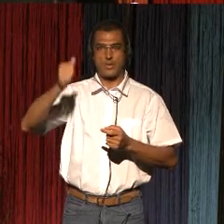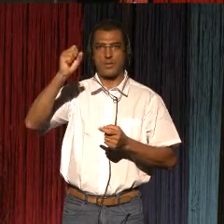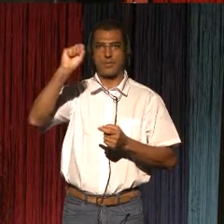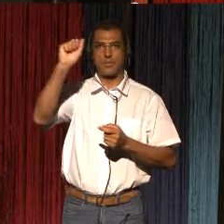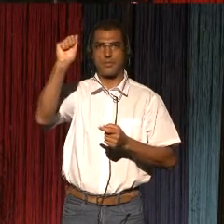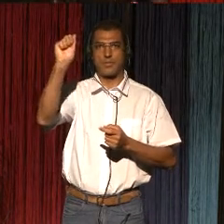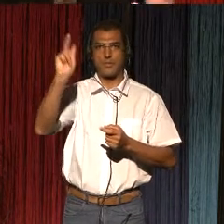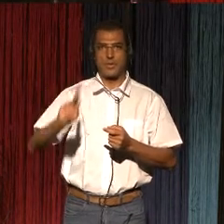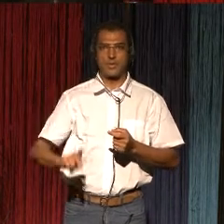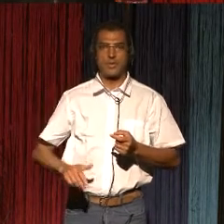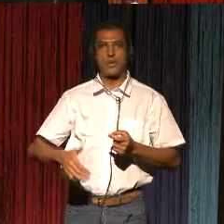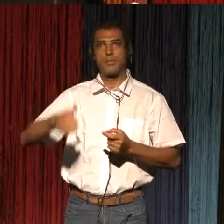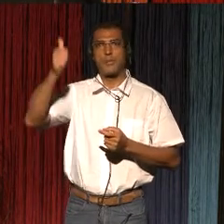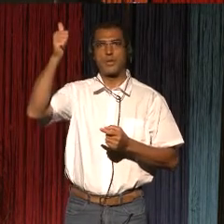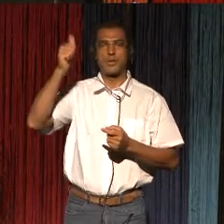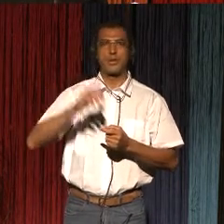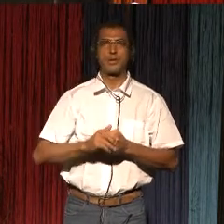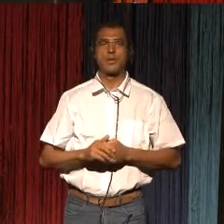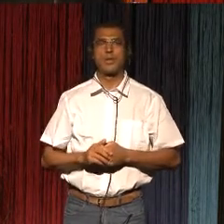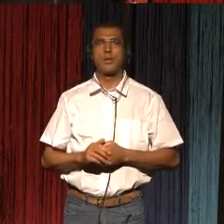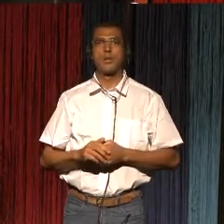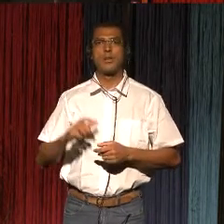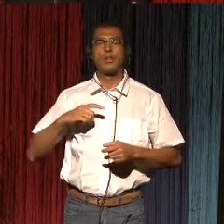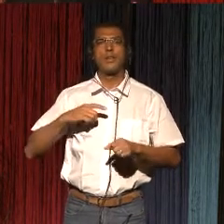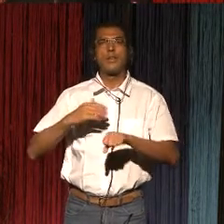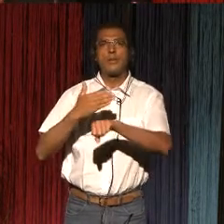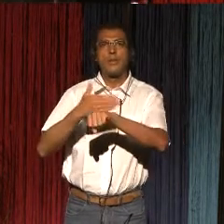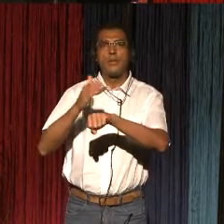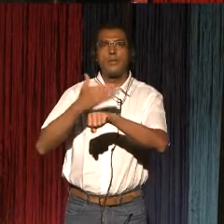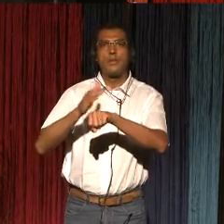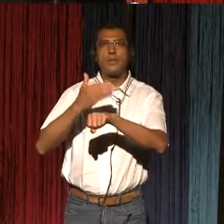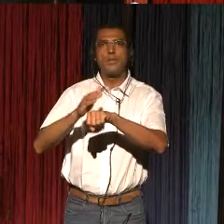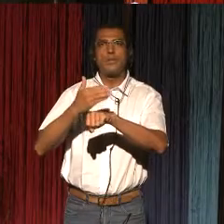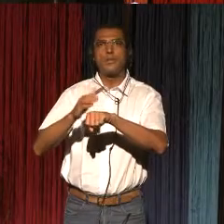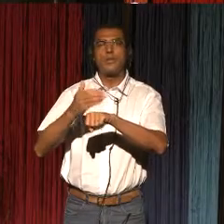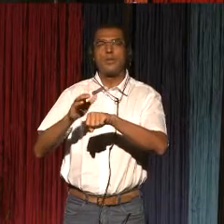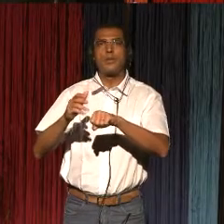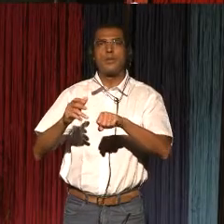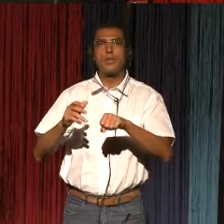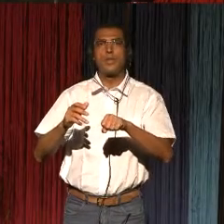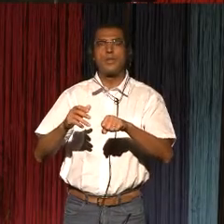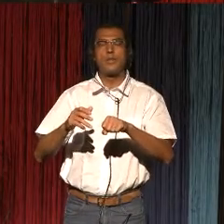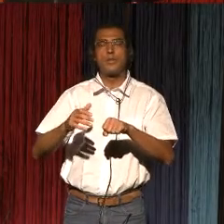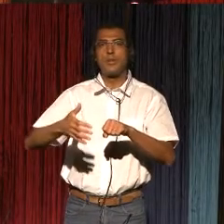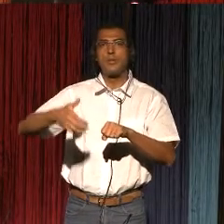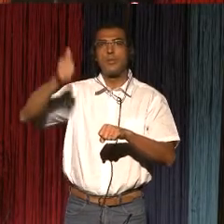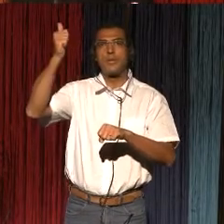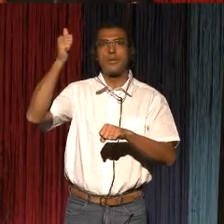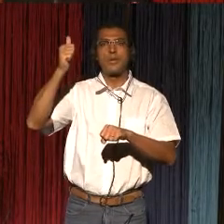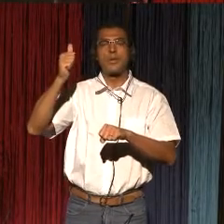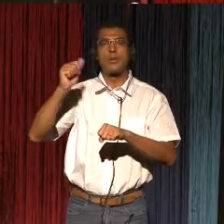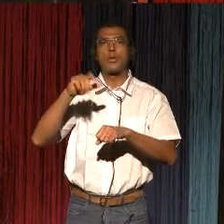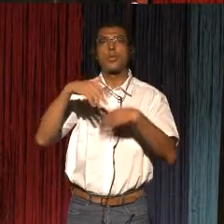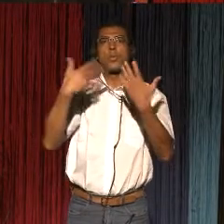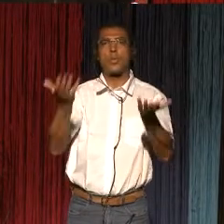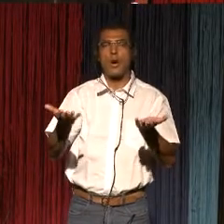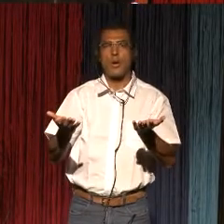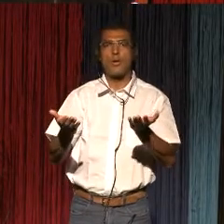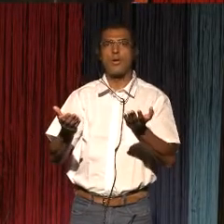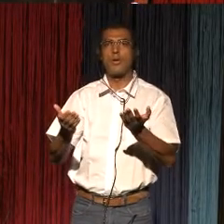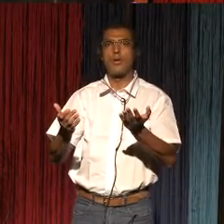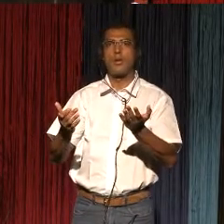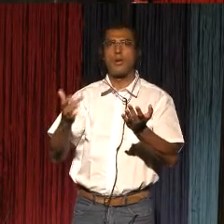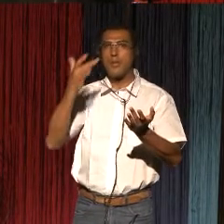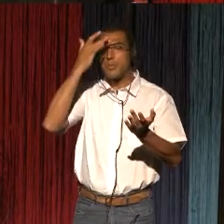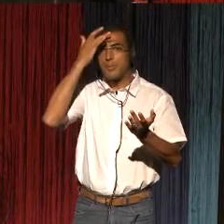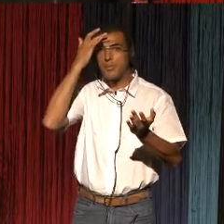4 métricas, o treinamento cognitivo não computadorizado teve resultado melhor que o treinamento